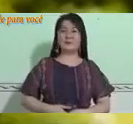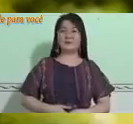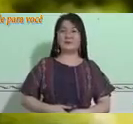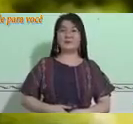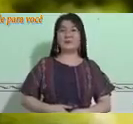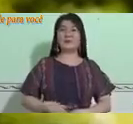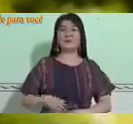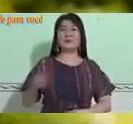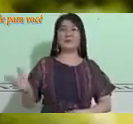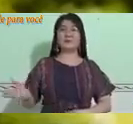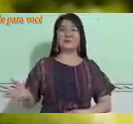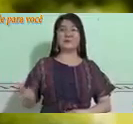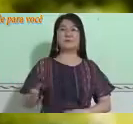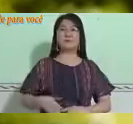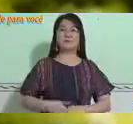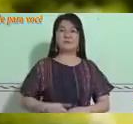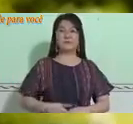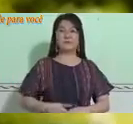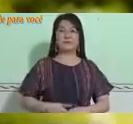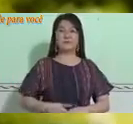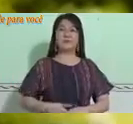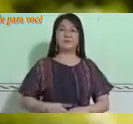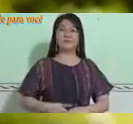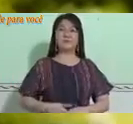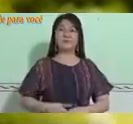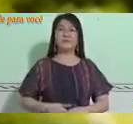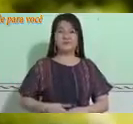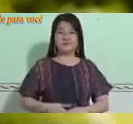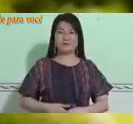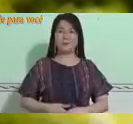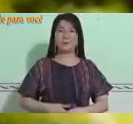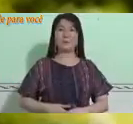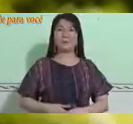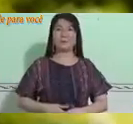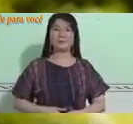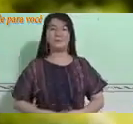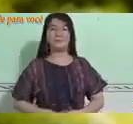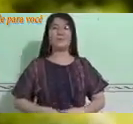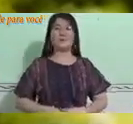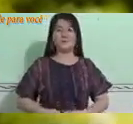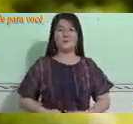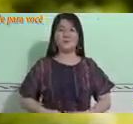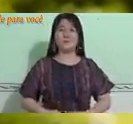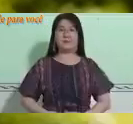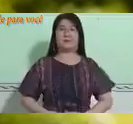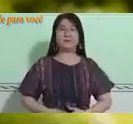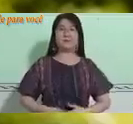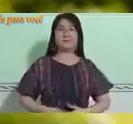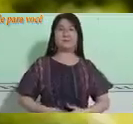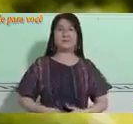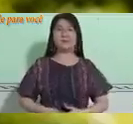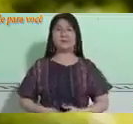sem vontade para brincar, tosse constante e dificuldade para comer.